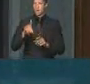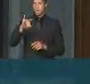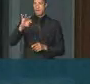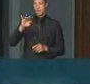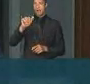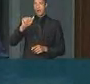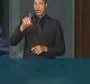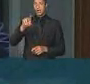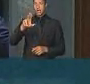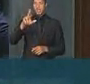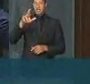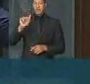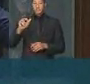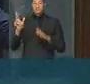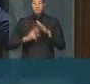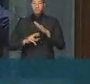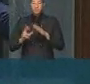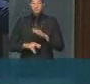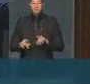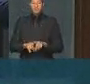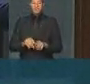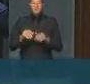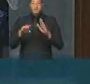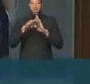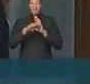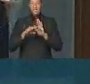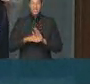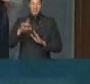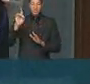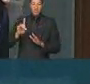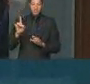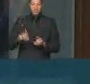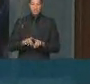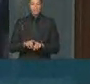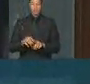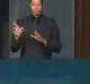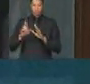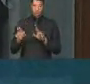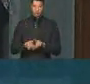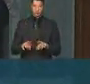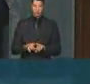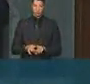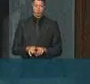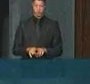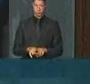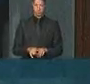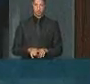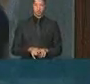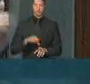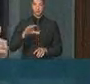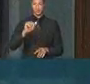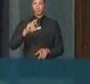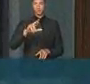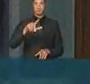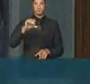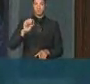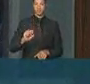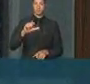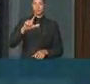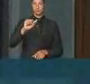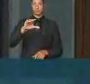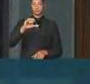militar recuperarem a agenda da direita recuperarem Carlos Lacerda